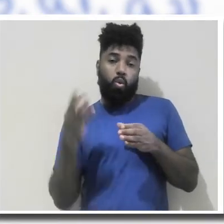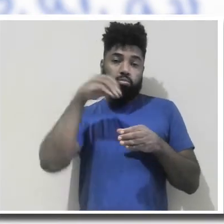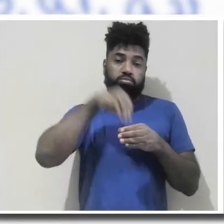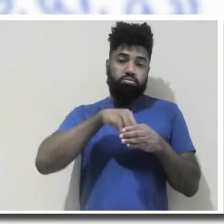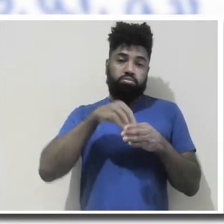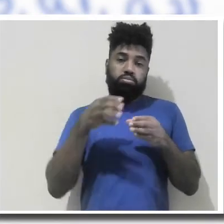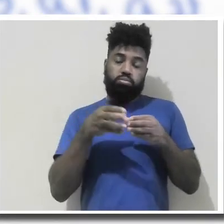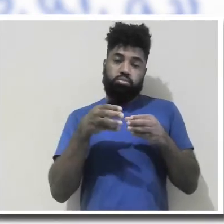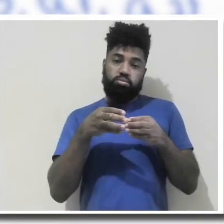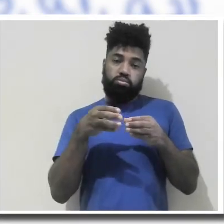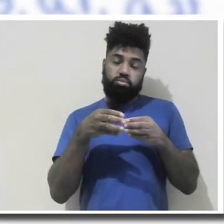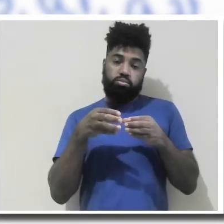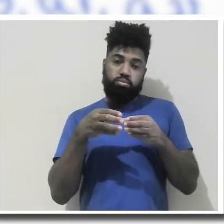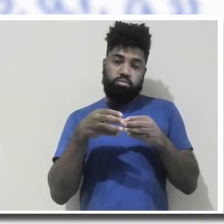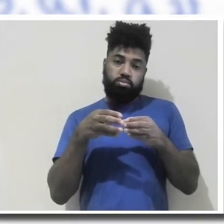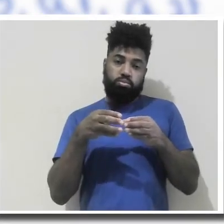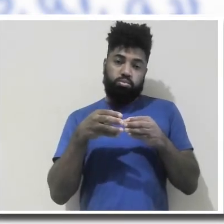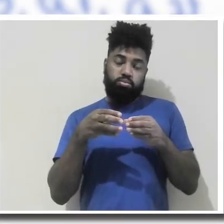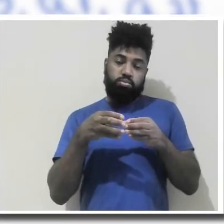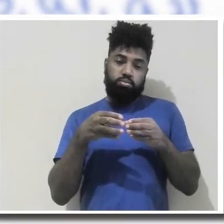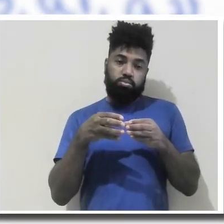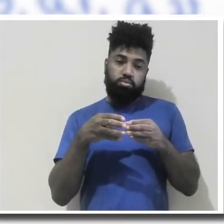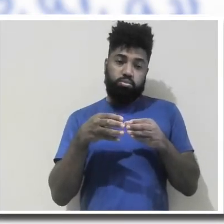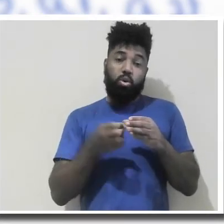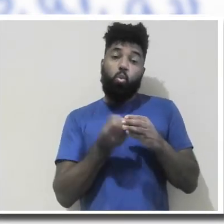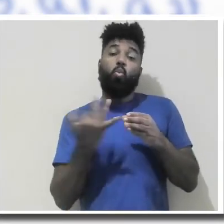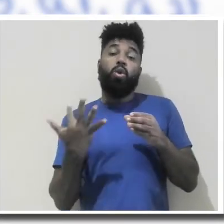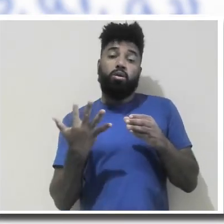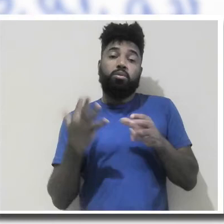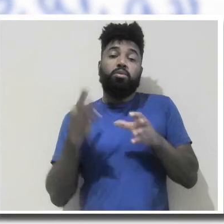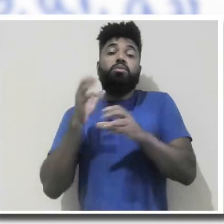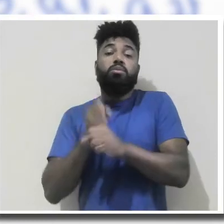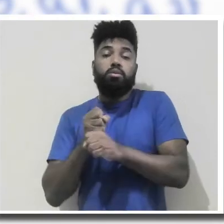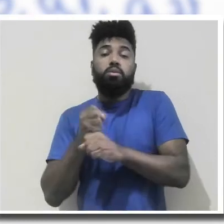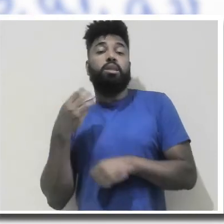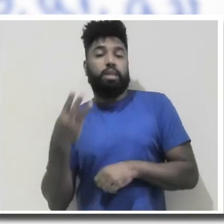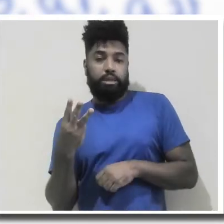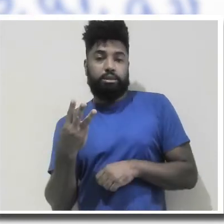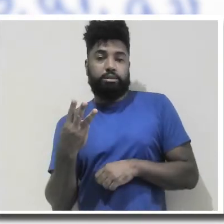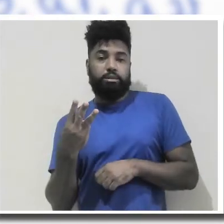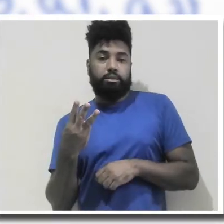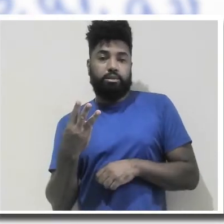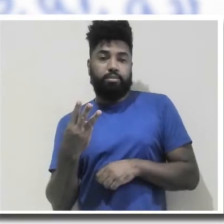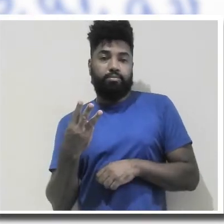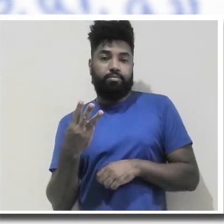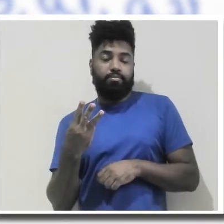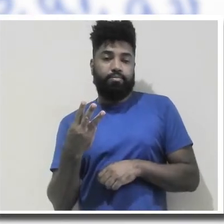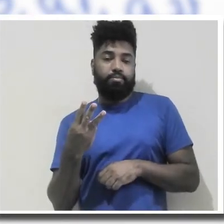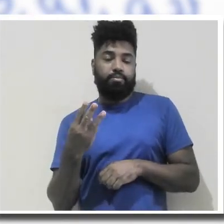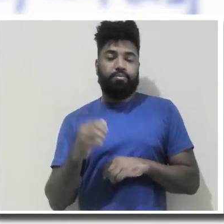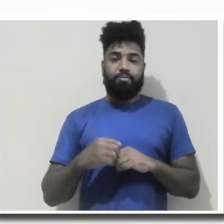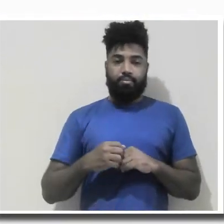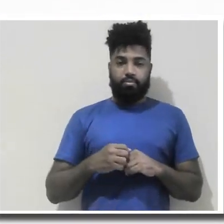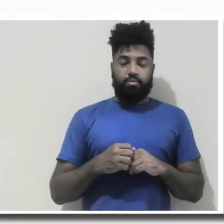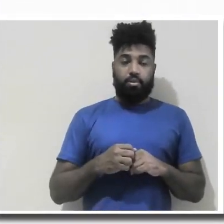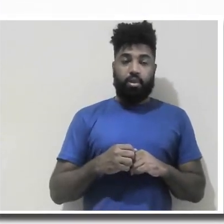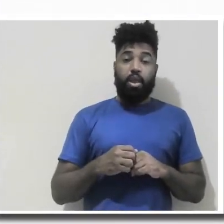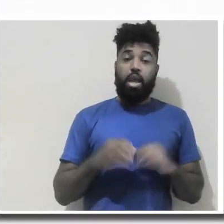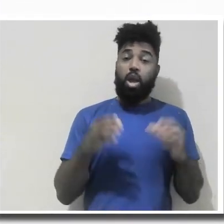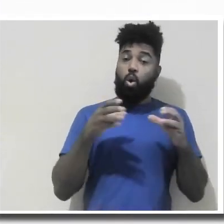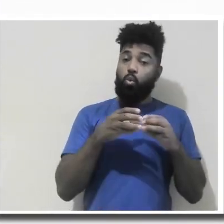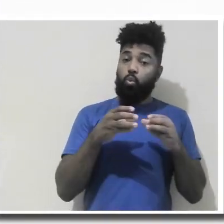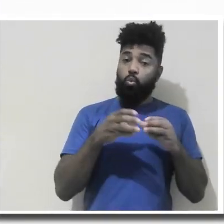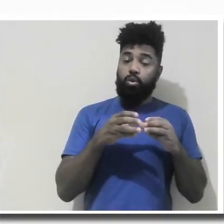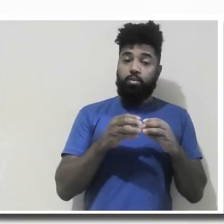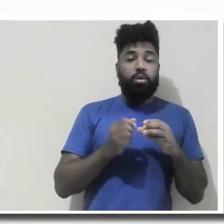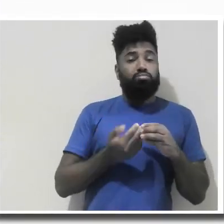que eu tenho em A é igual a 3. Porém, posso ter também